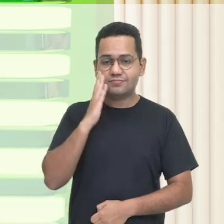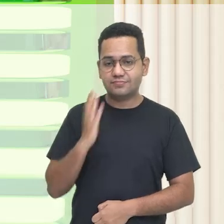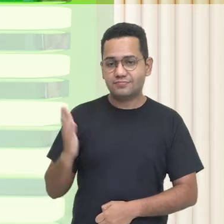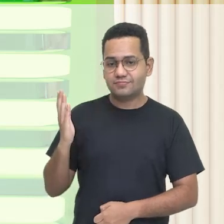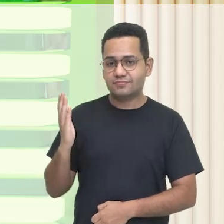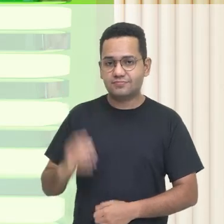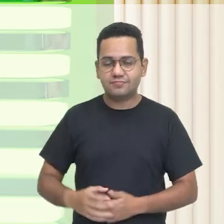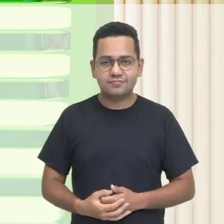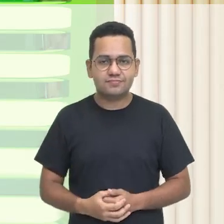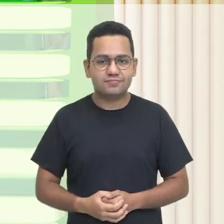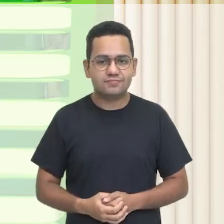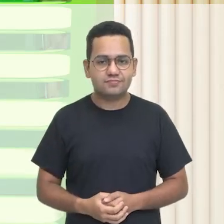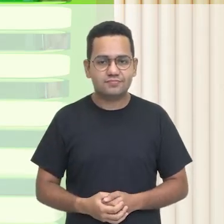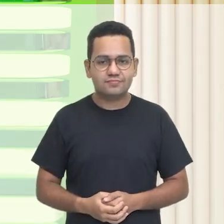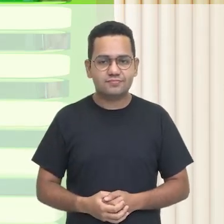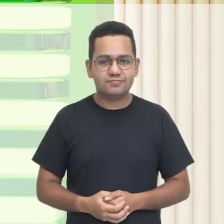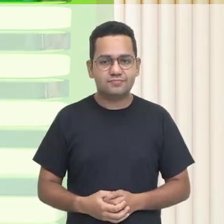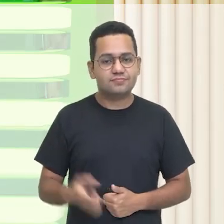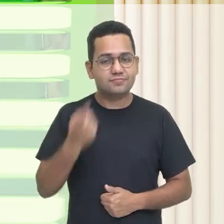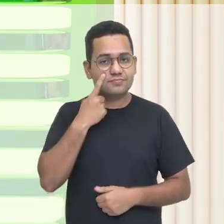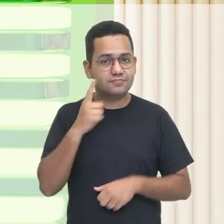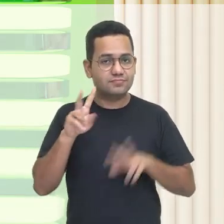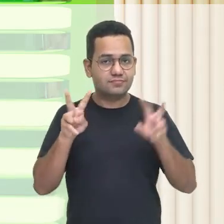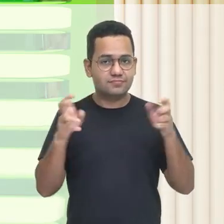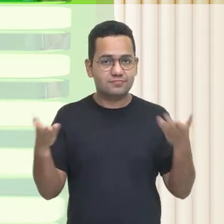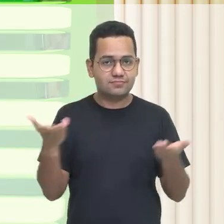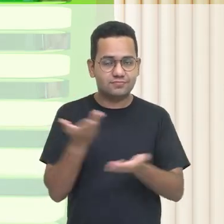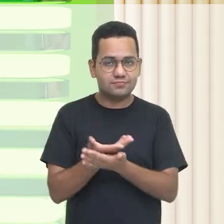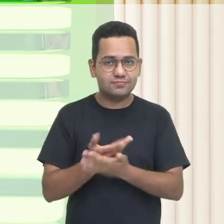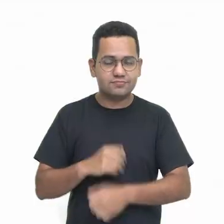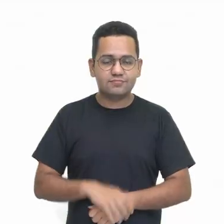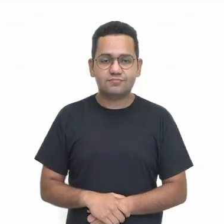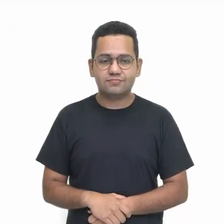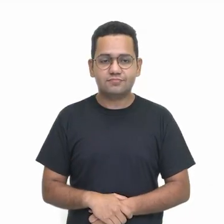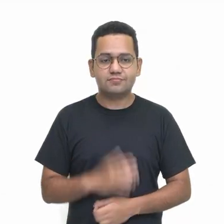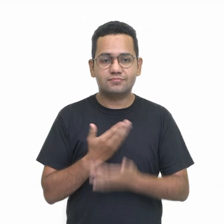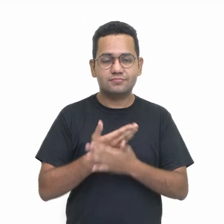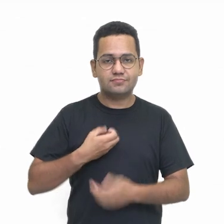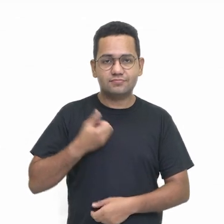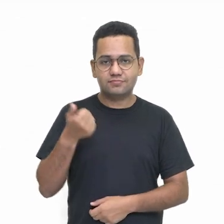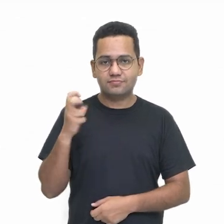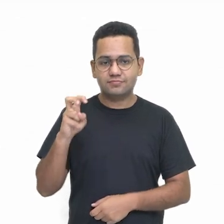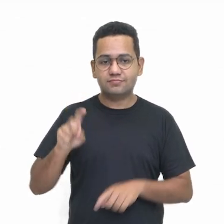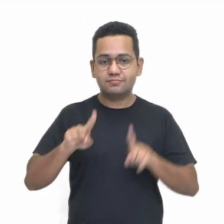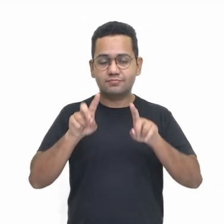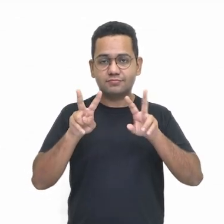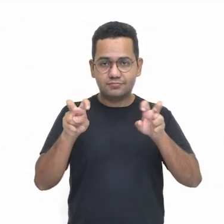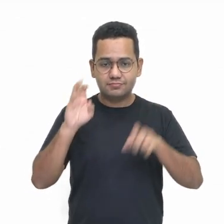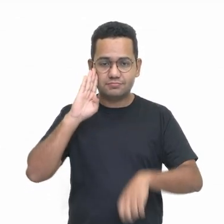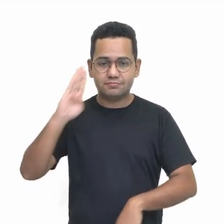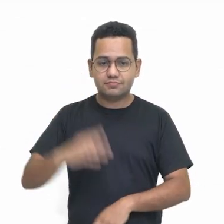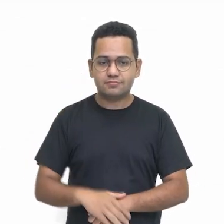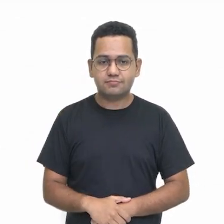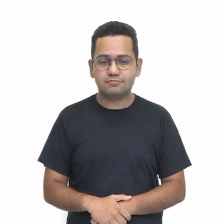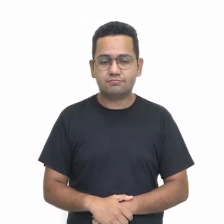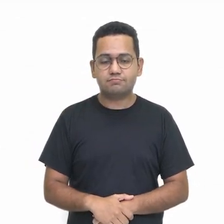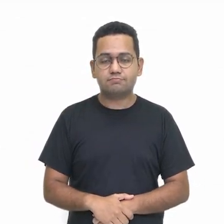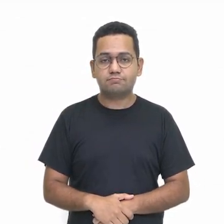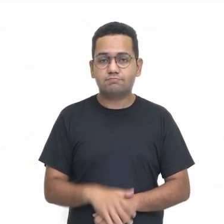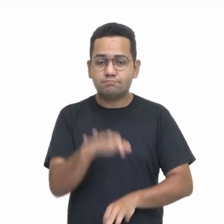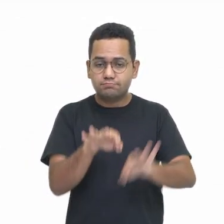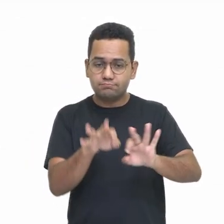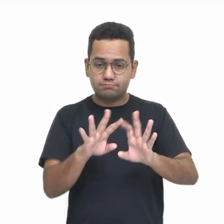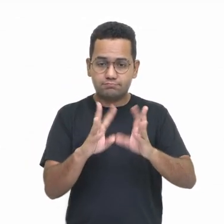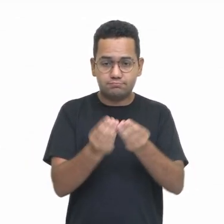Jardim e vamos ver aí o que temos na nossa aula 15 objeto de conhecimento